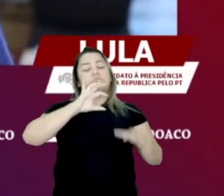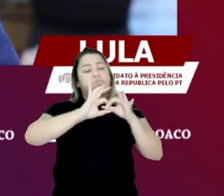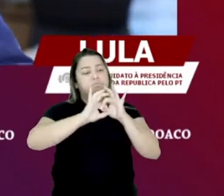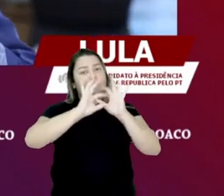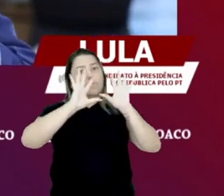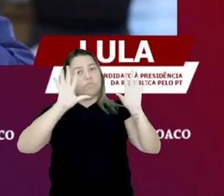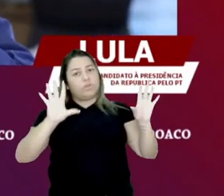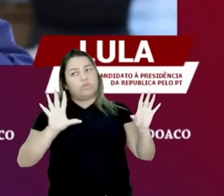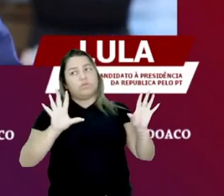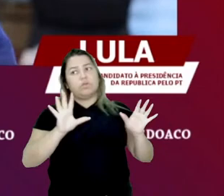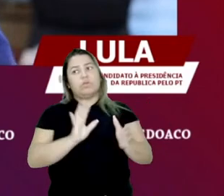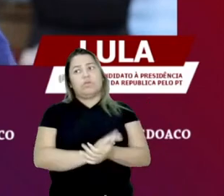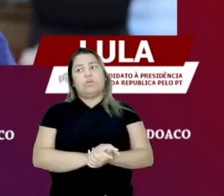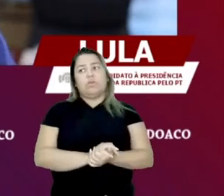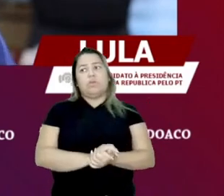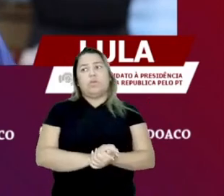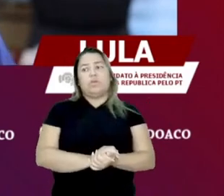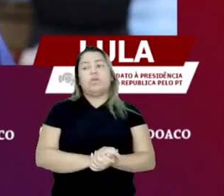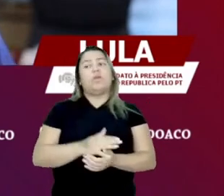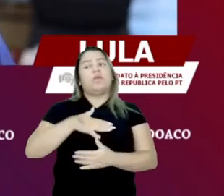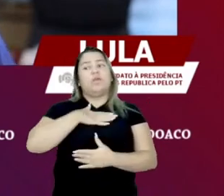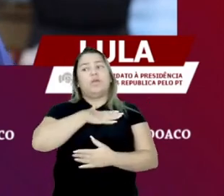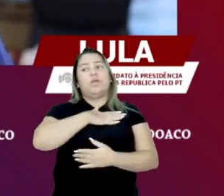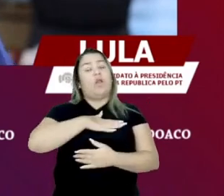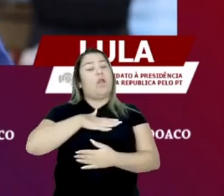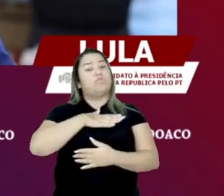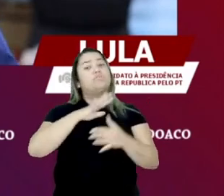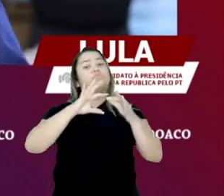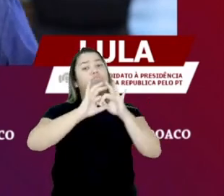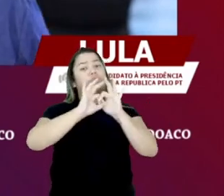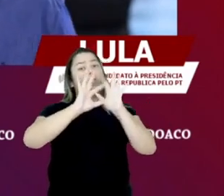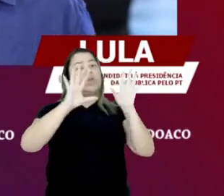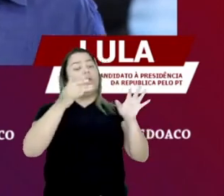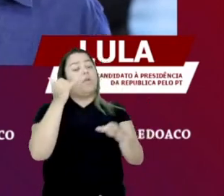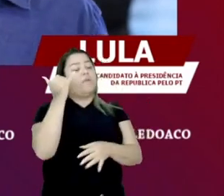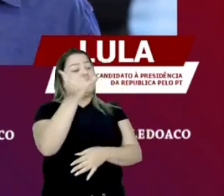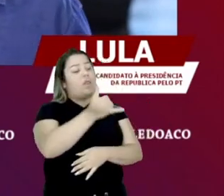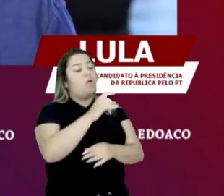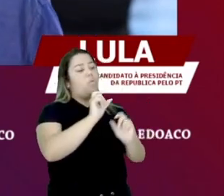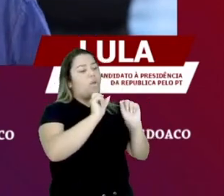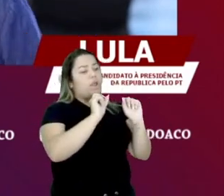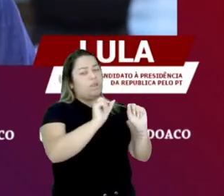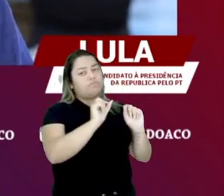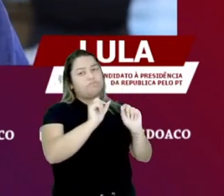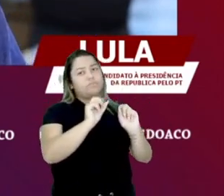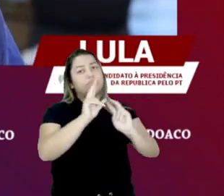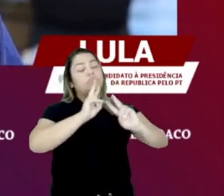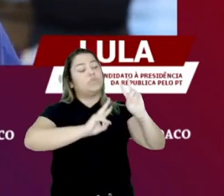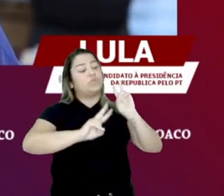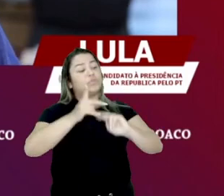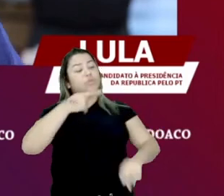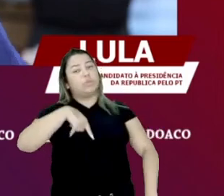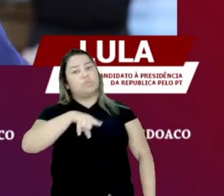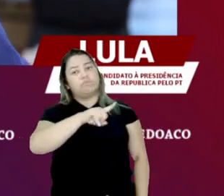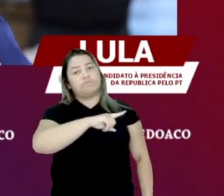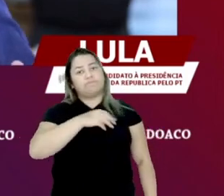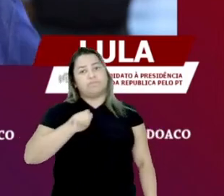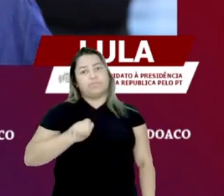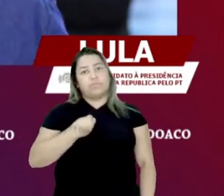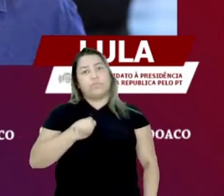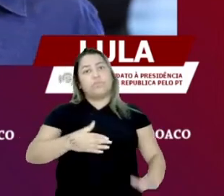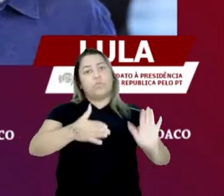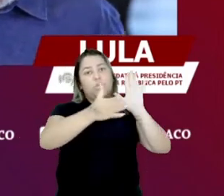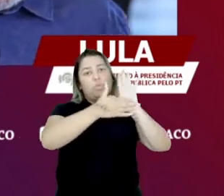de lei no Congresso Nacional para reduzir o ICMS no máximo a 17%, que é o preço que o governo